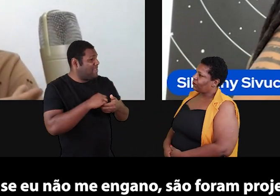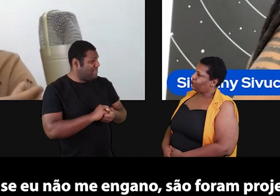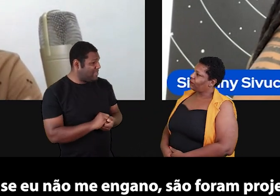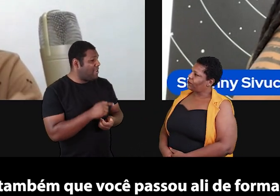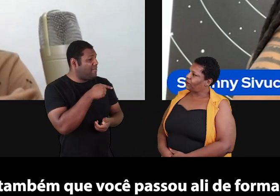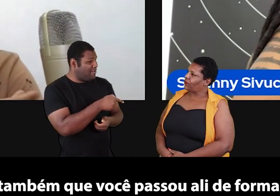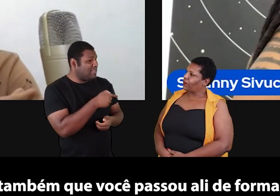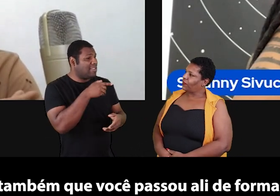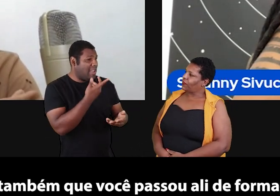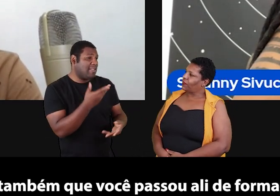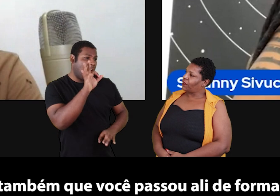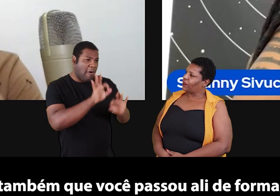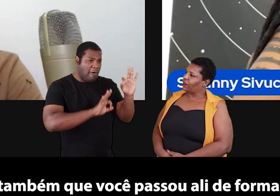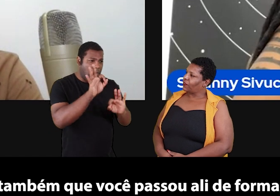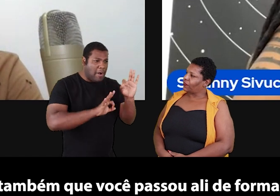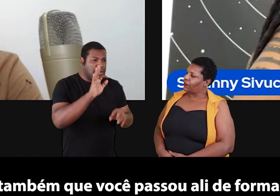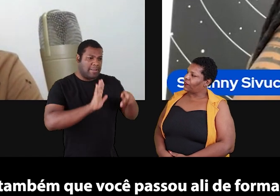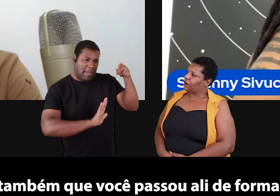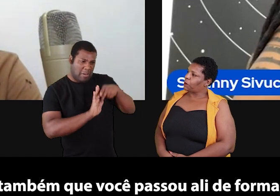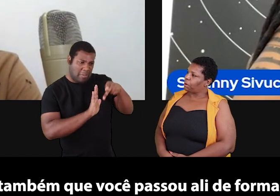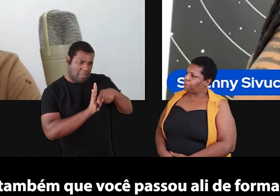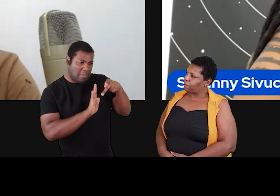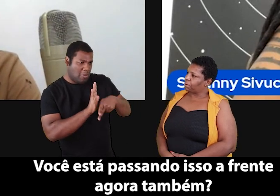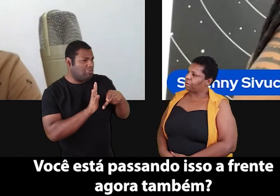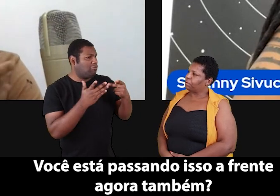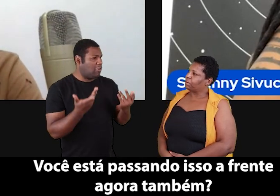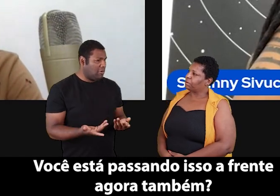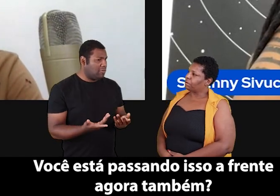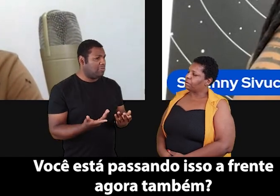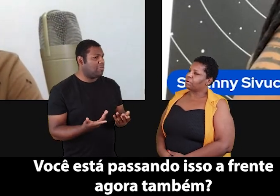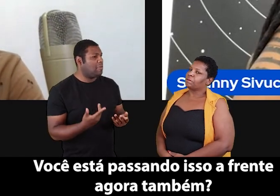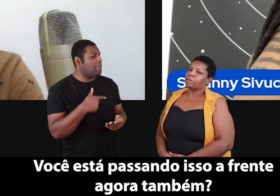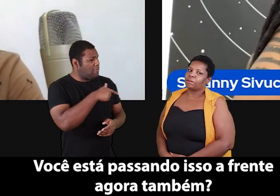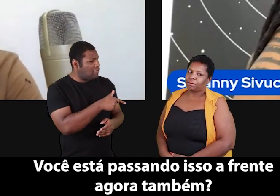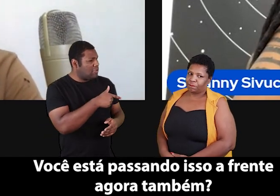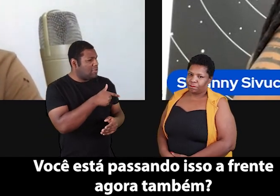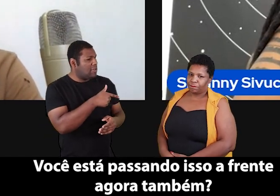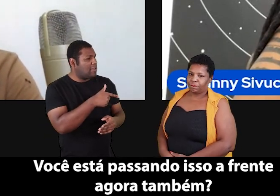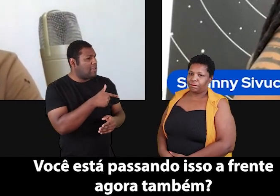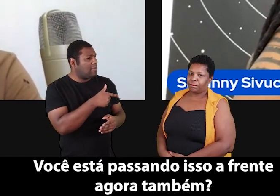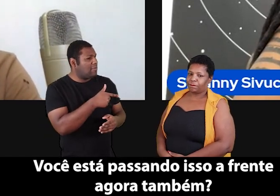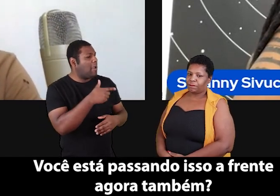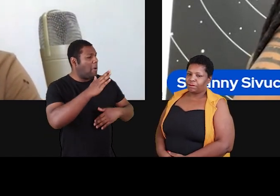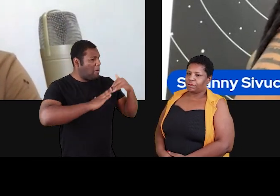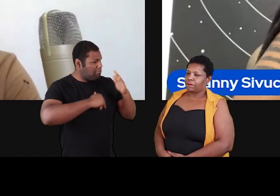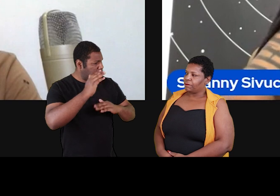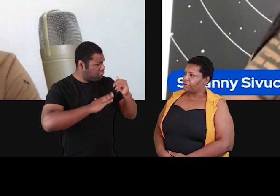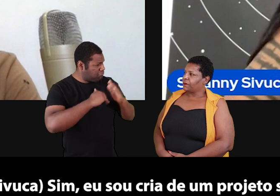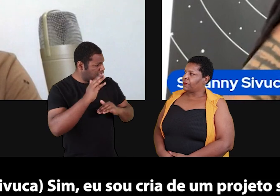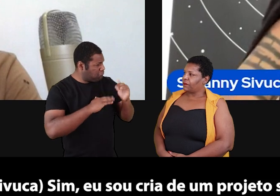foram projetos também que você passou ali, né, de formação, né? Você está passando isso à frente agora, né?